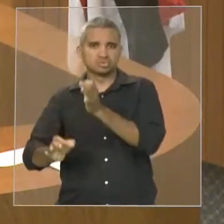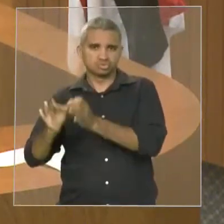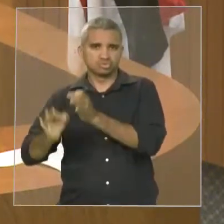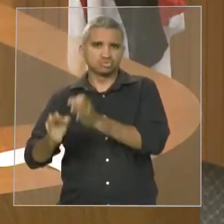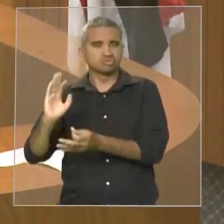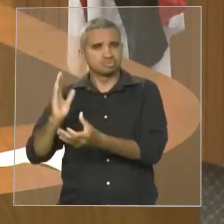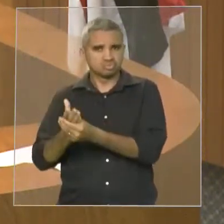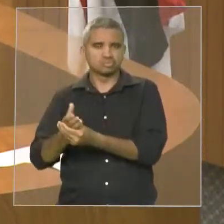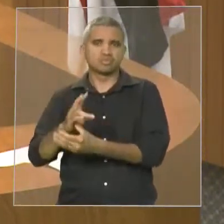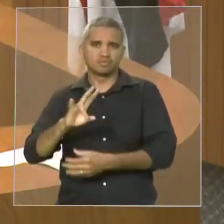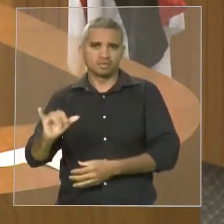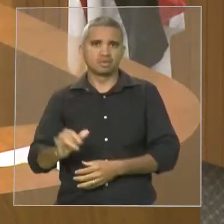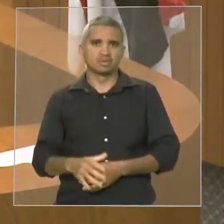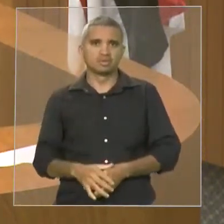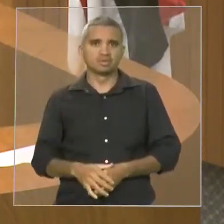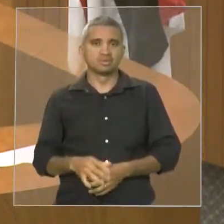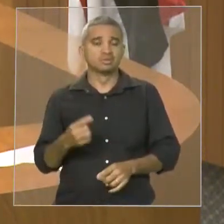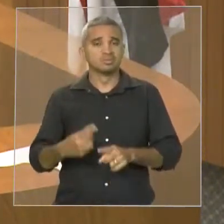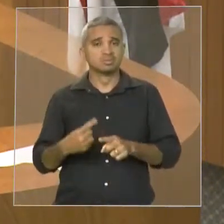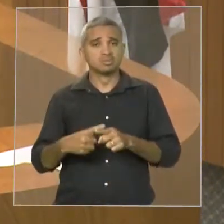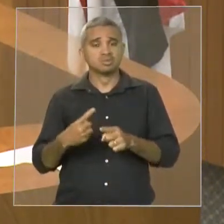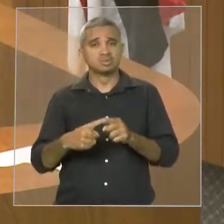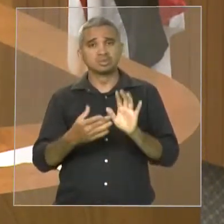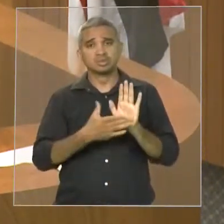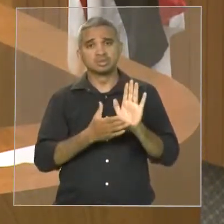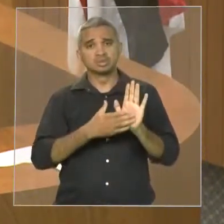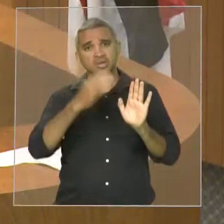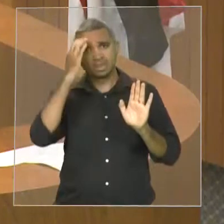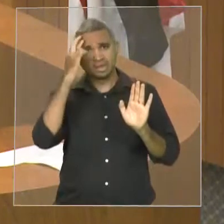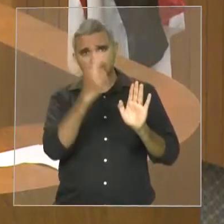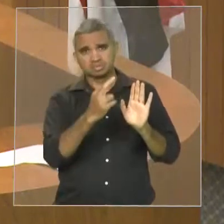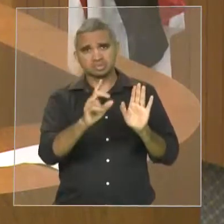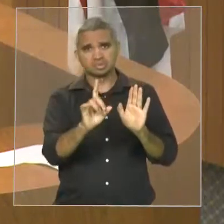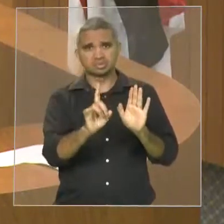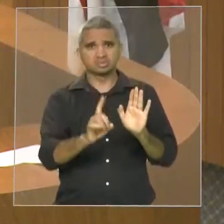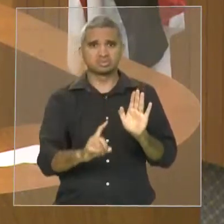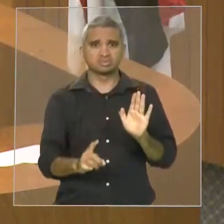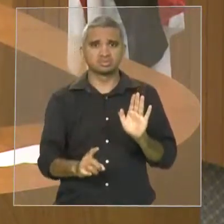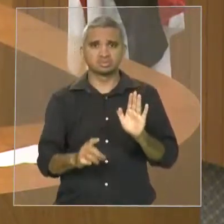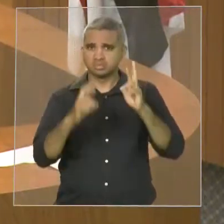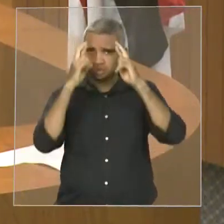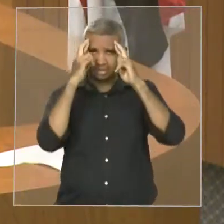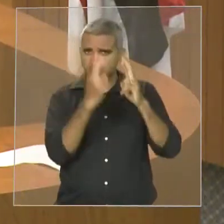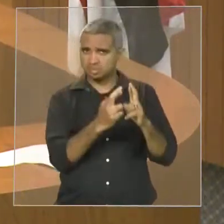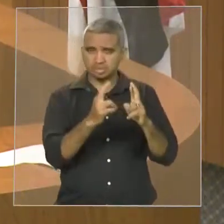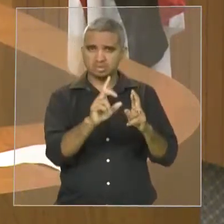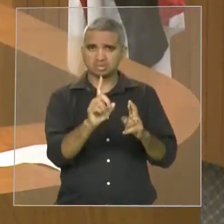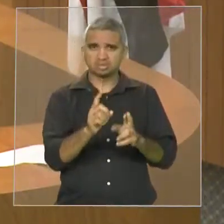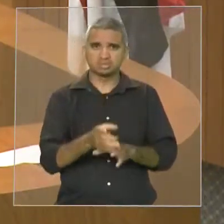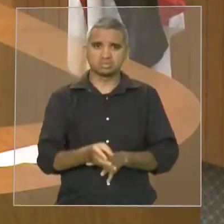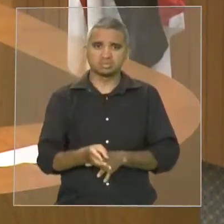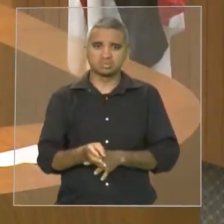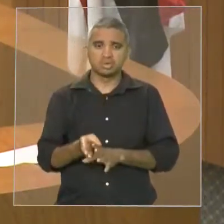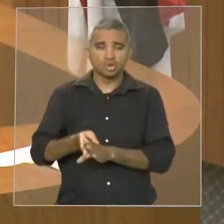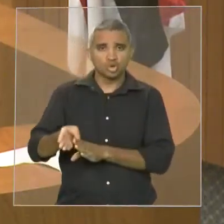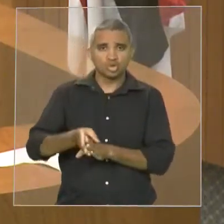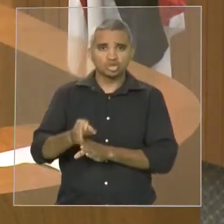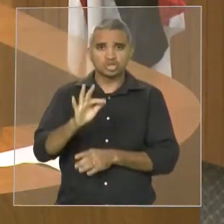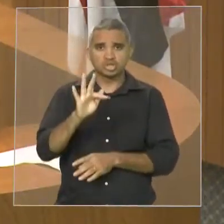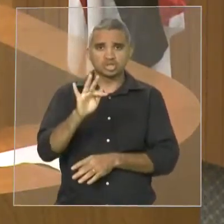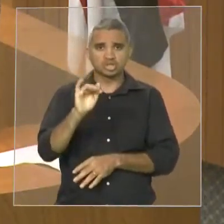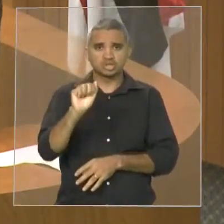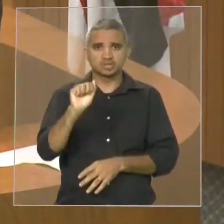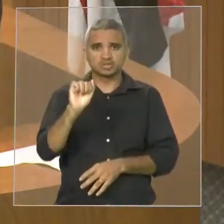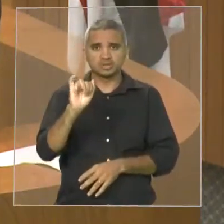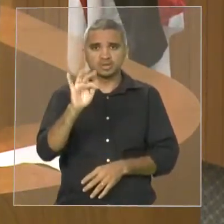óbvio, porque ele não respeita o papel de fiscalizar do Conselho Fiscal, simplesmente é retirado a partir do momento que o governador